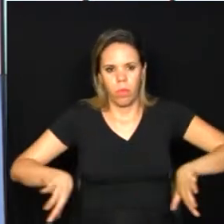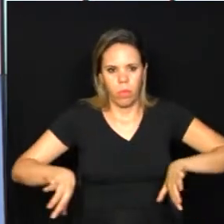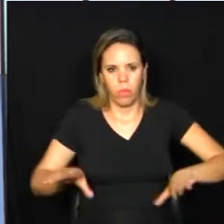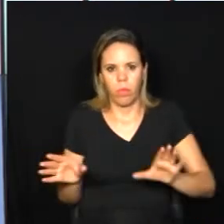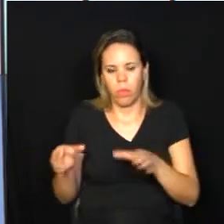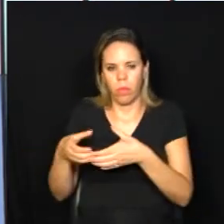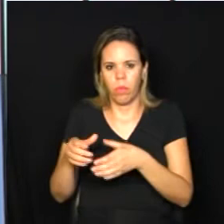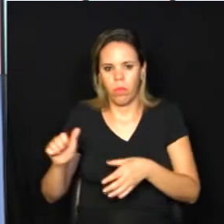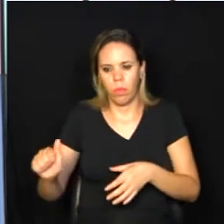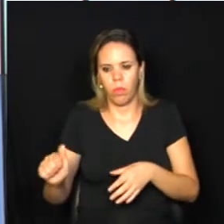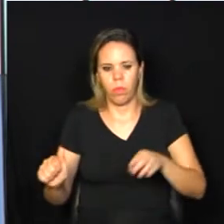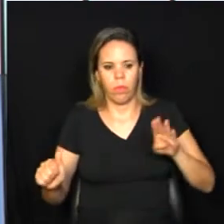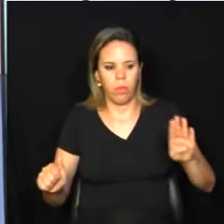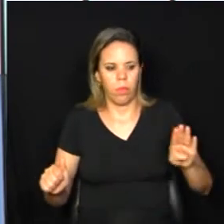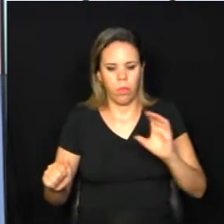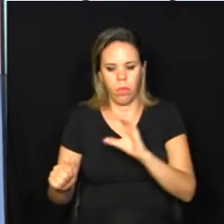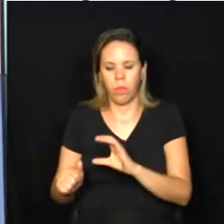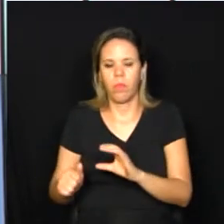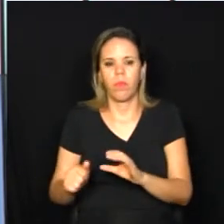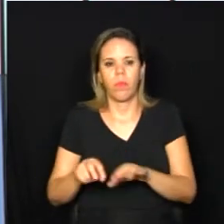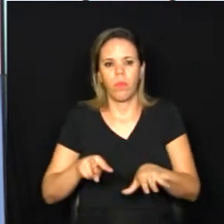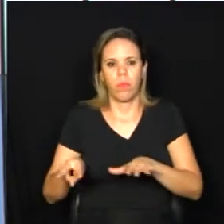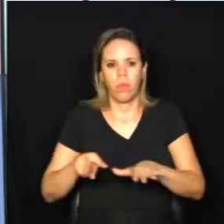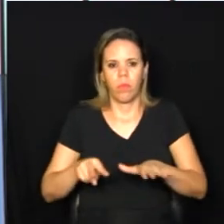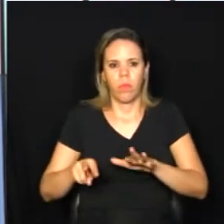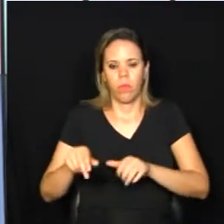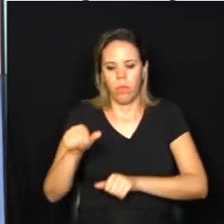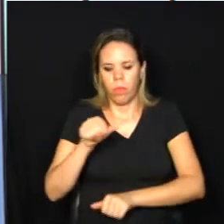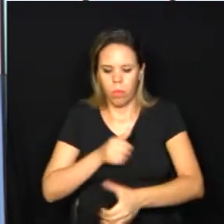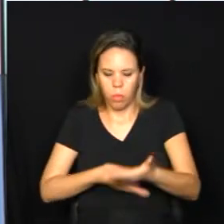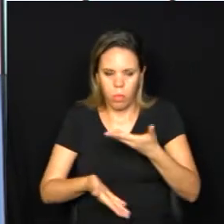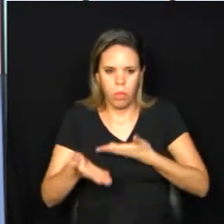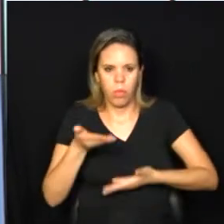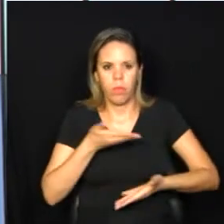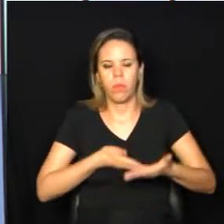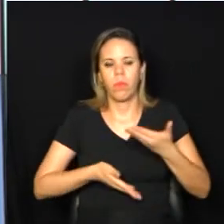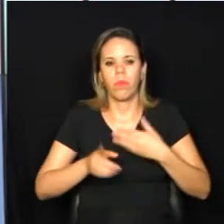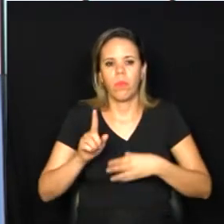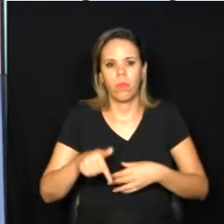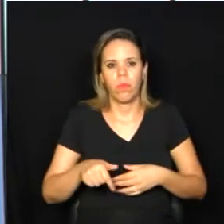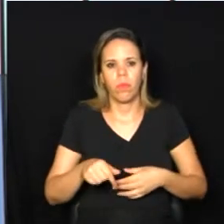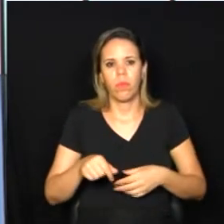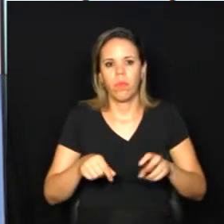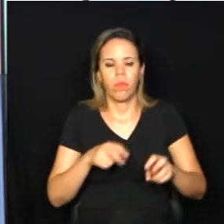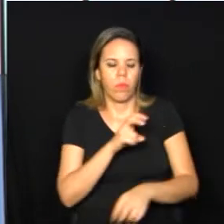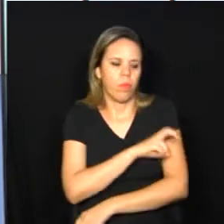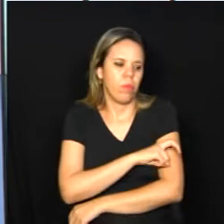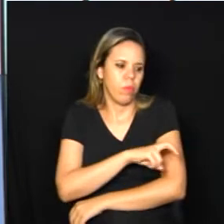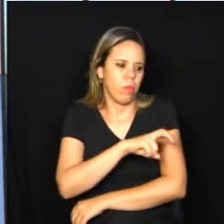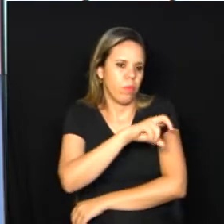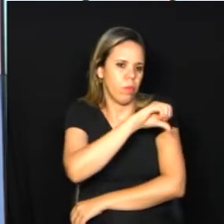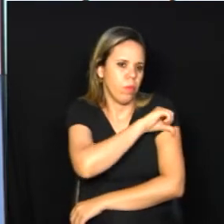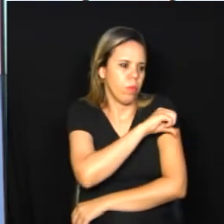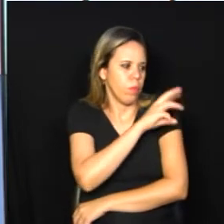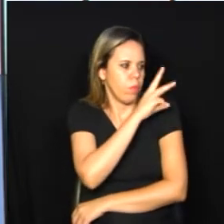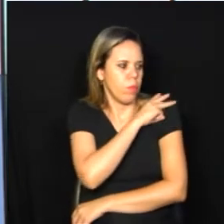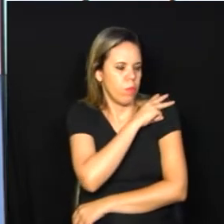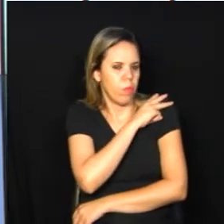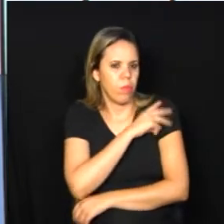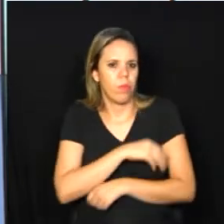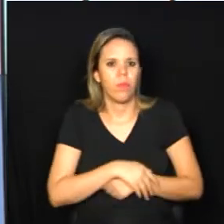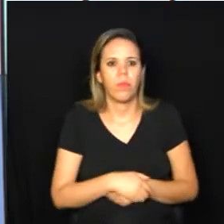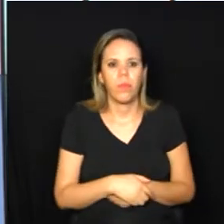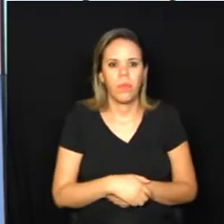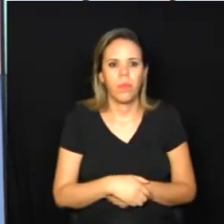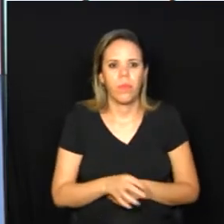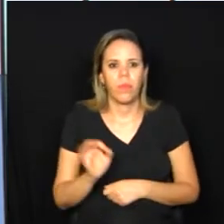turma A e B em semanas alternadas. Isso para 5º, 9º e 3º anos.